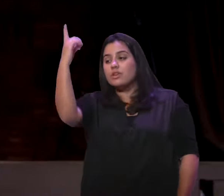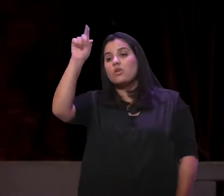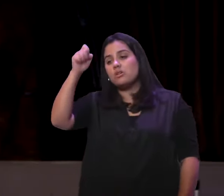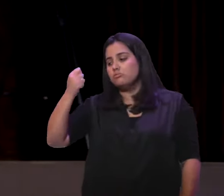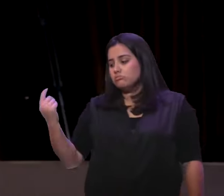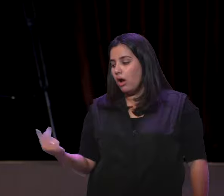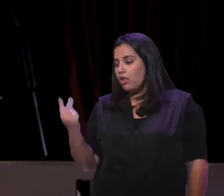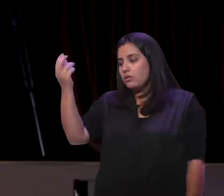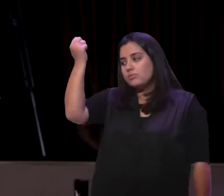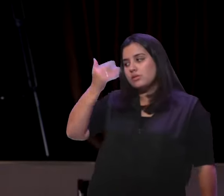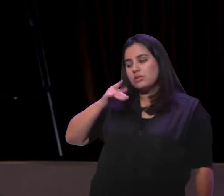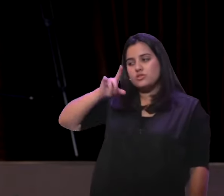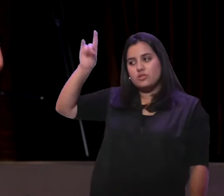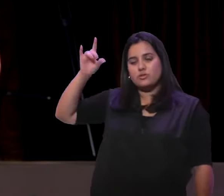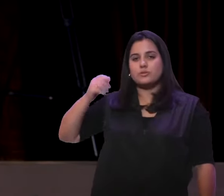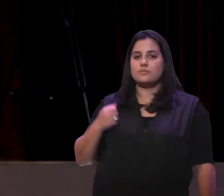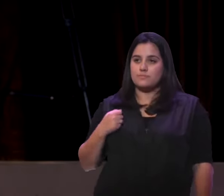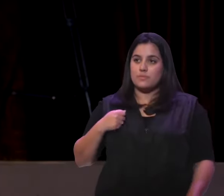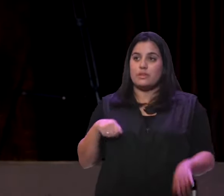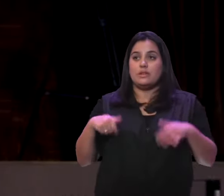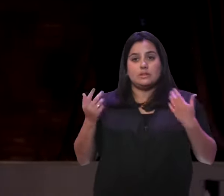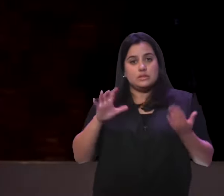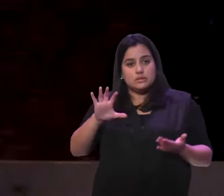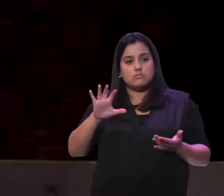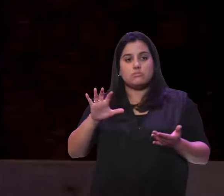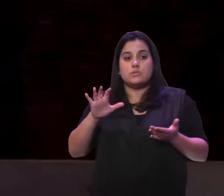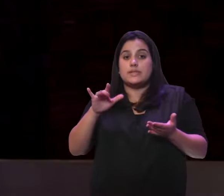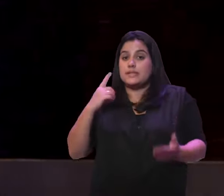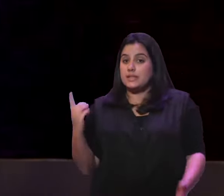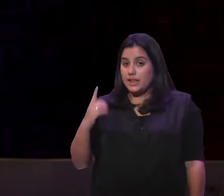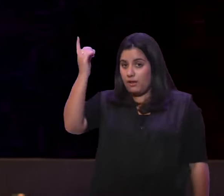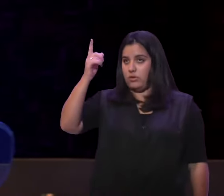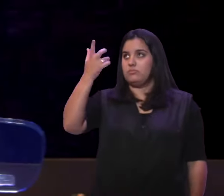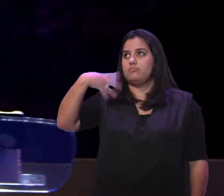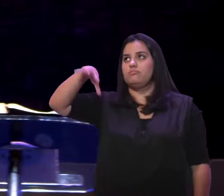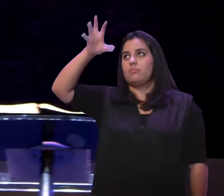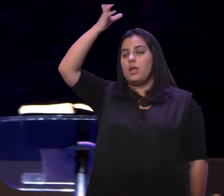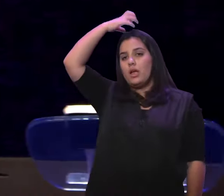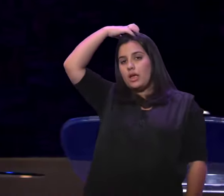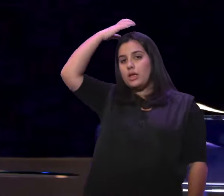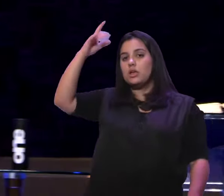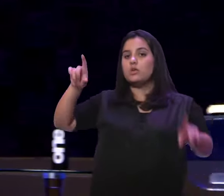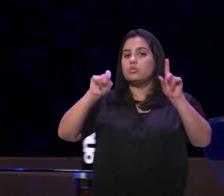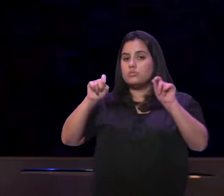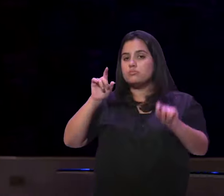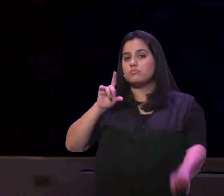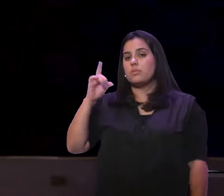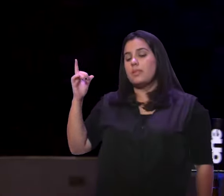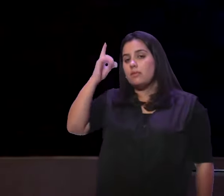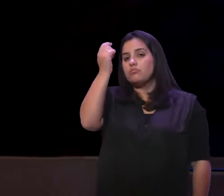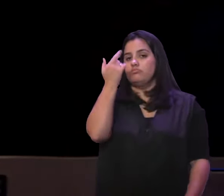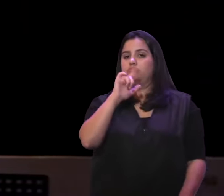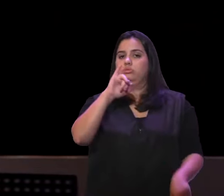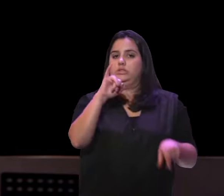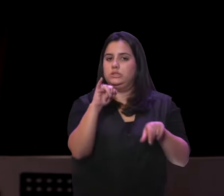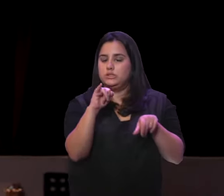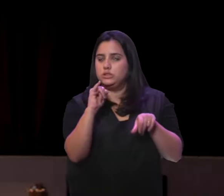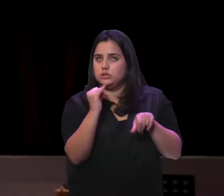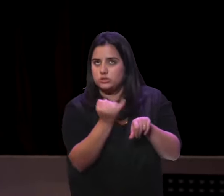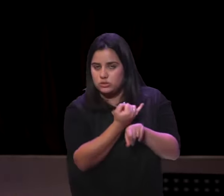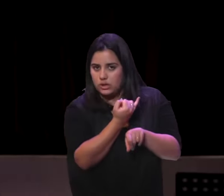Deus, e assim que ele começa a reinar, ele vai lá e conquista Jerusalém, e logo que ele